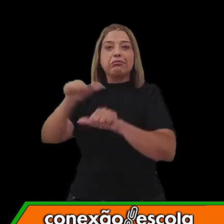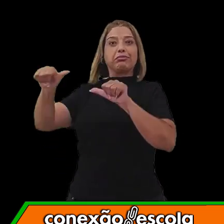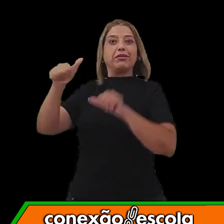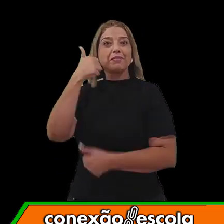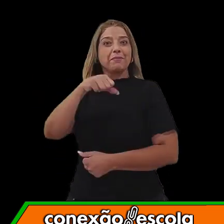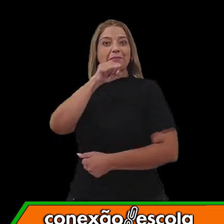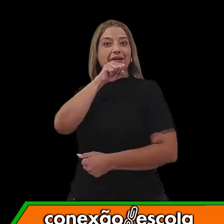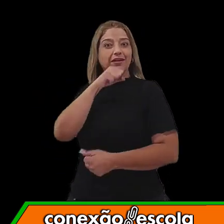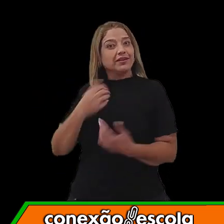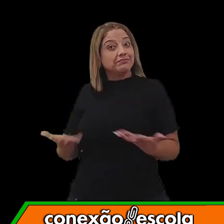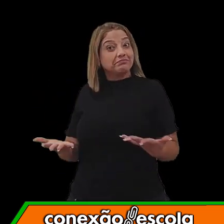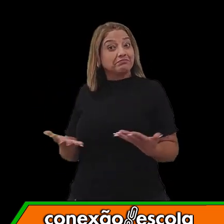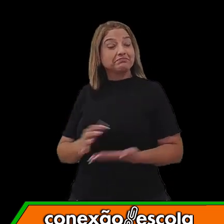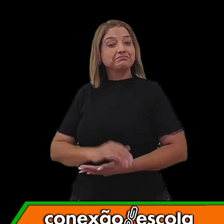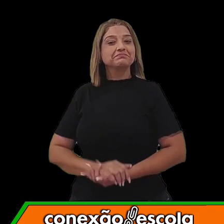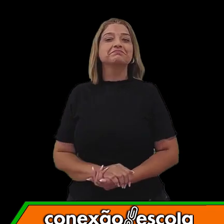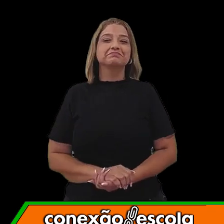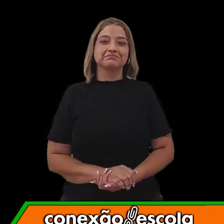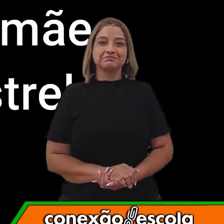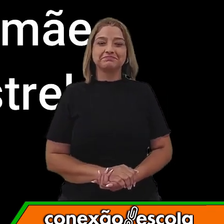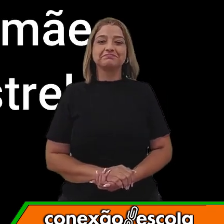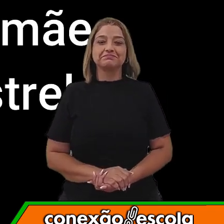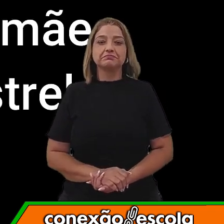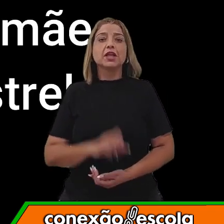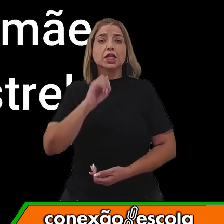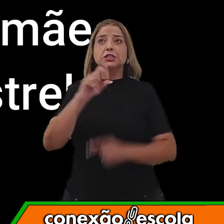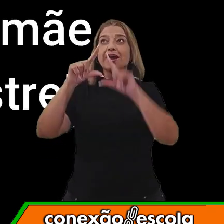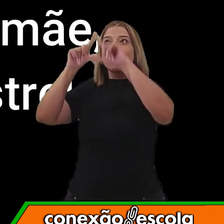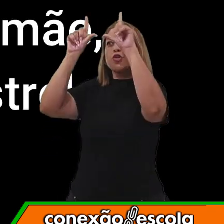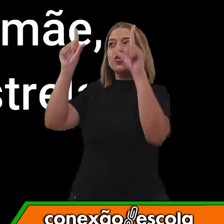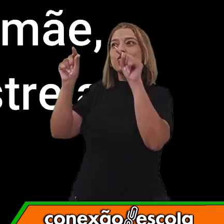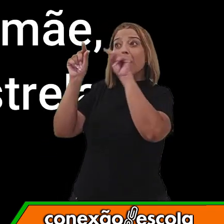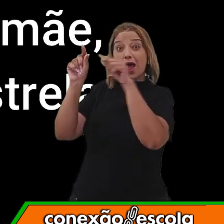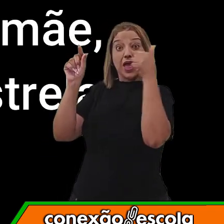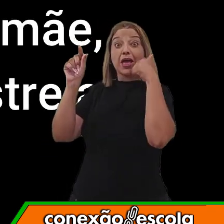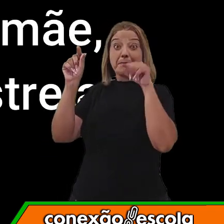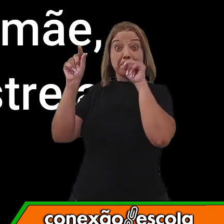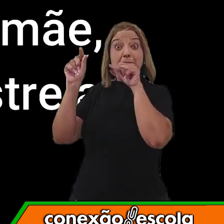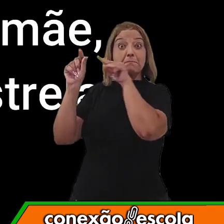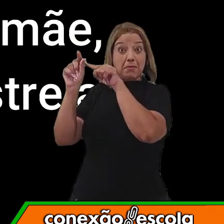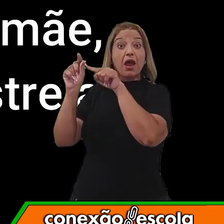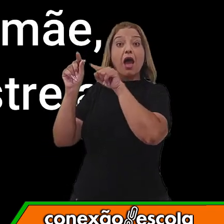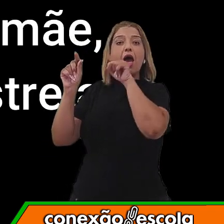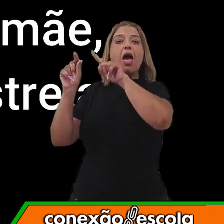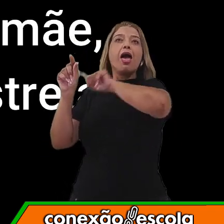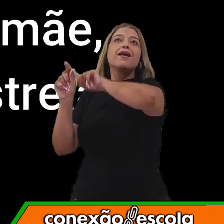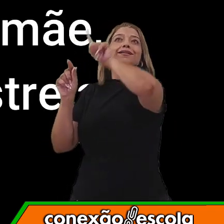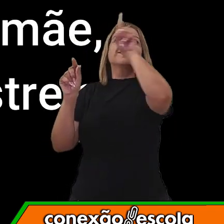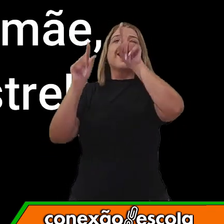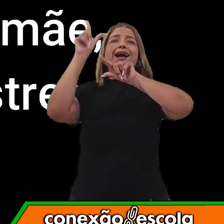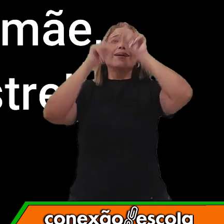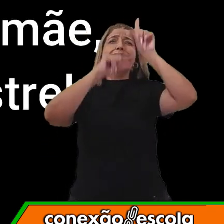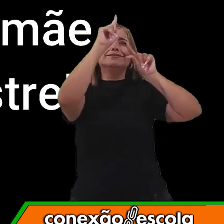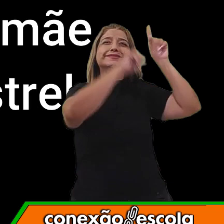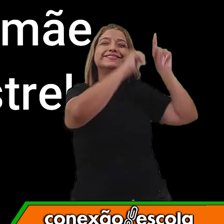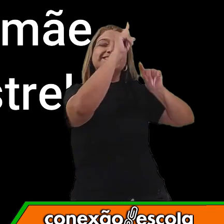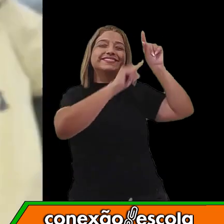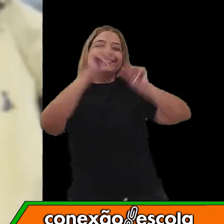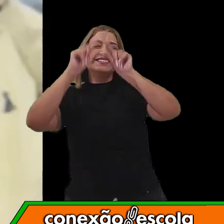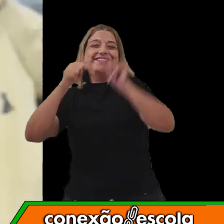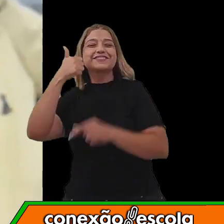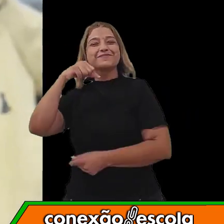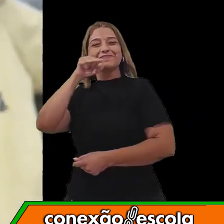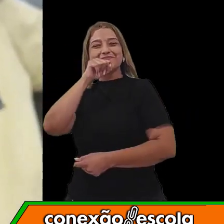mães. fossem mãe. Se a lua fosse mãe, seria a mãe das estrelas.